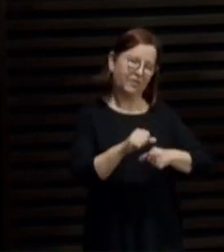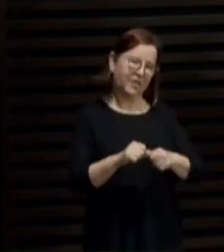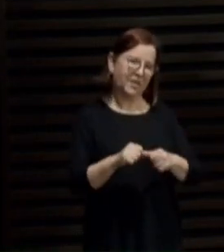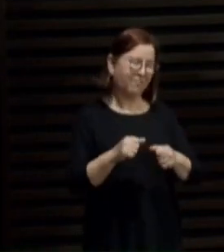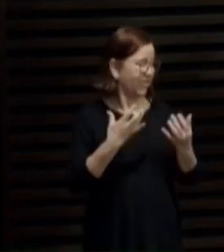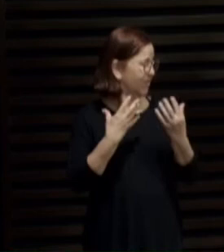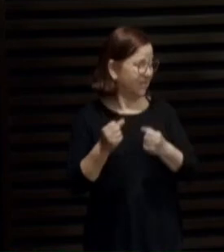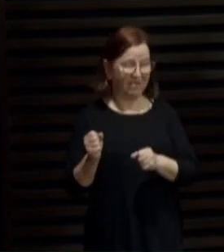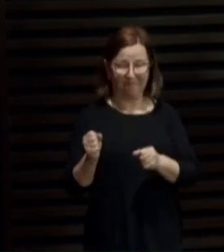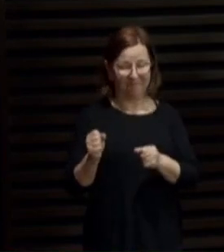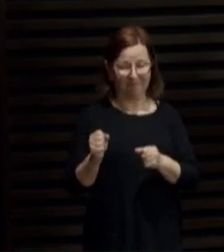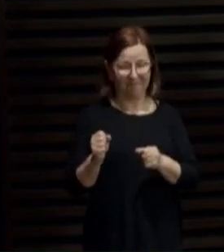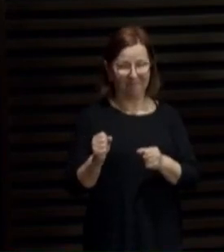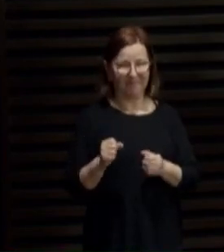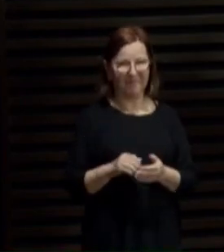O carnegão precisa ser tirado,